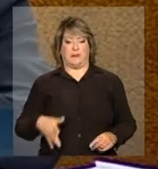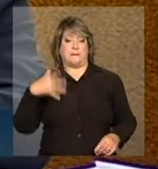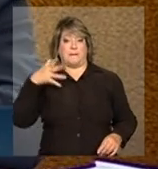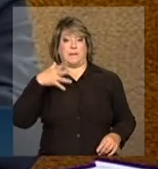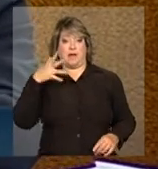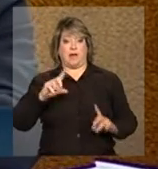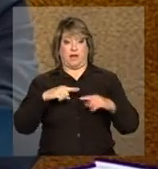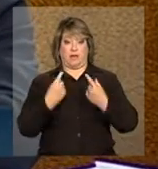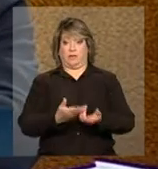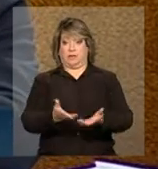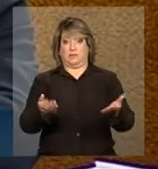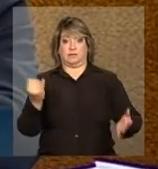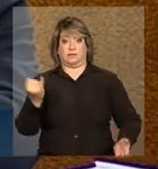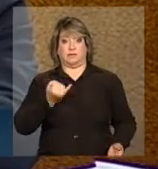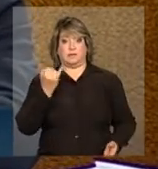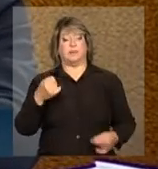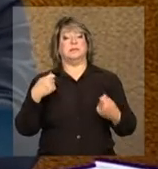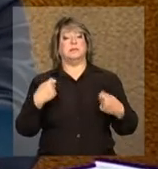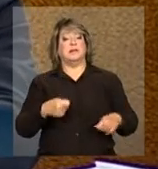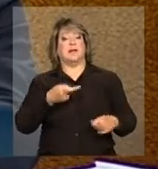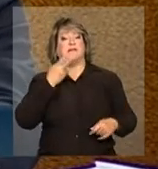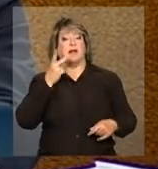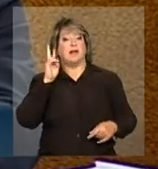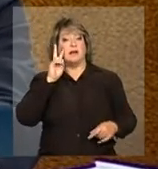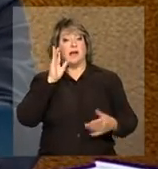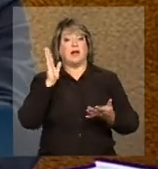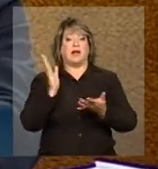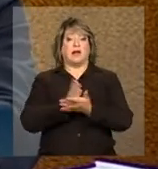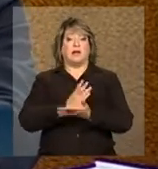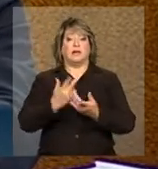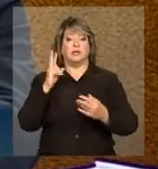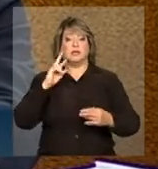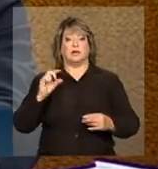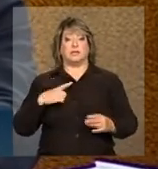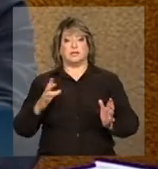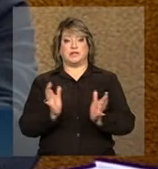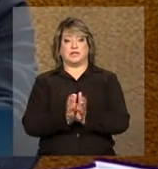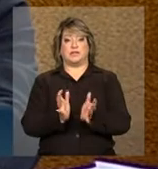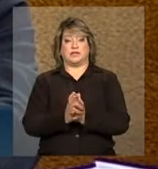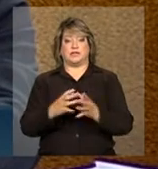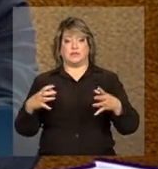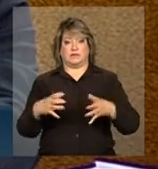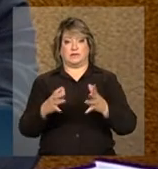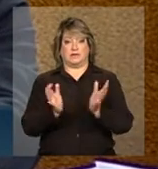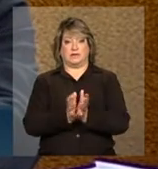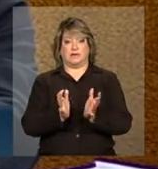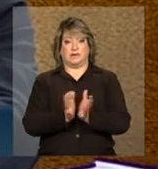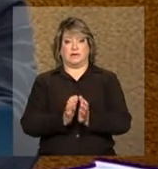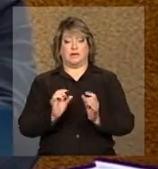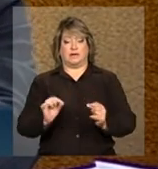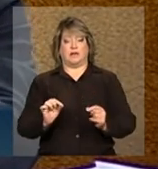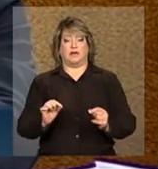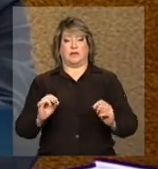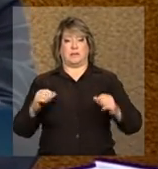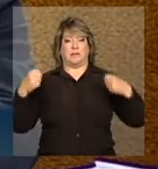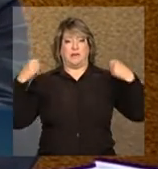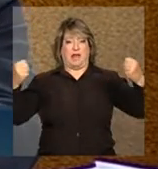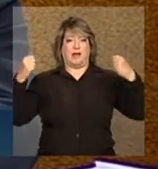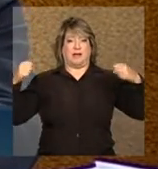esse sem fazer alguns comentários sobre a questão das manifestações que tomaram conta do país